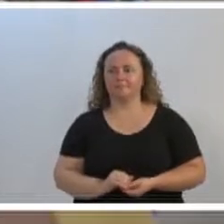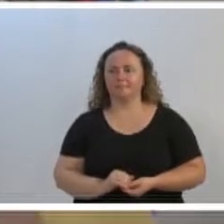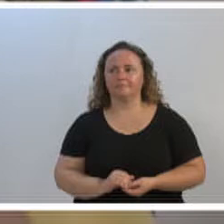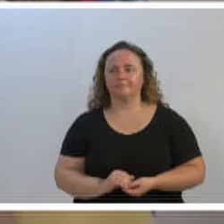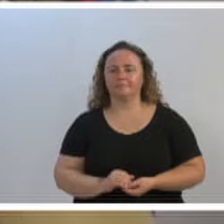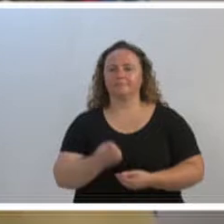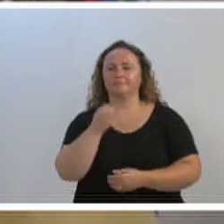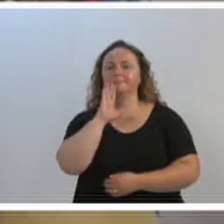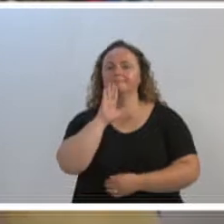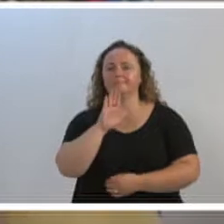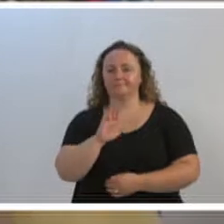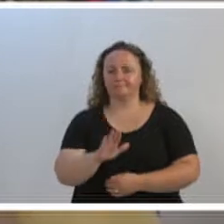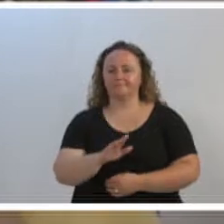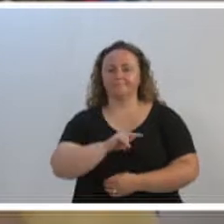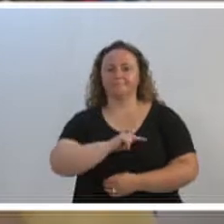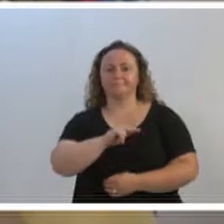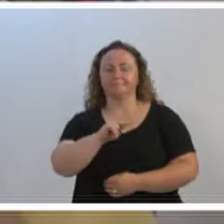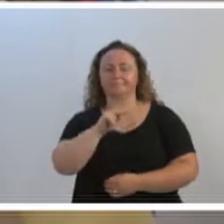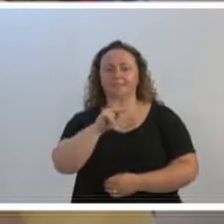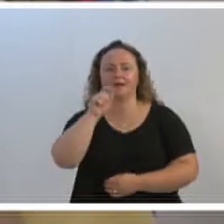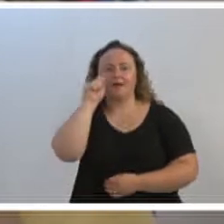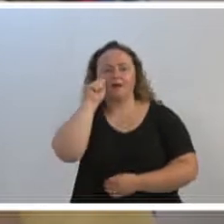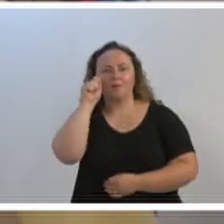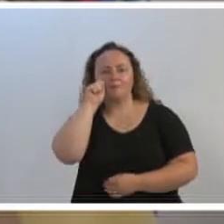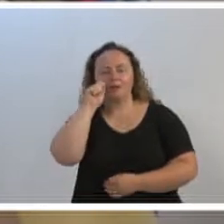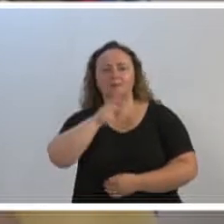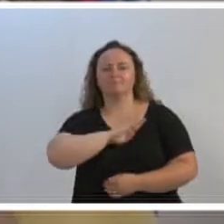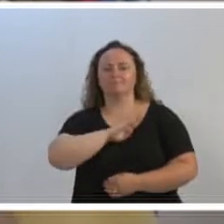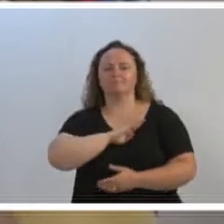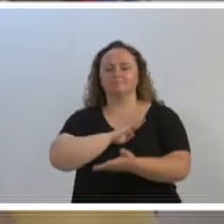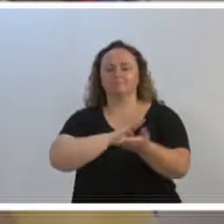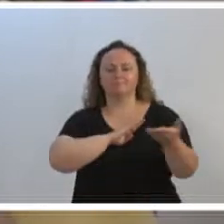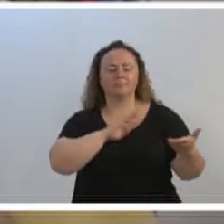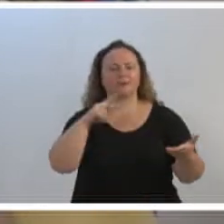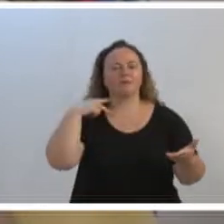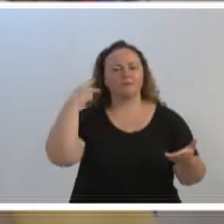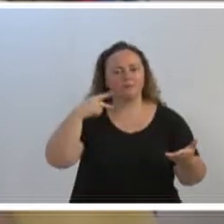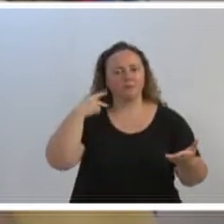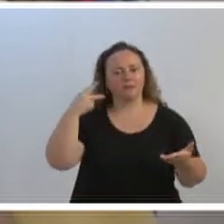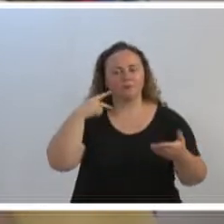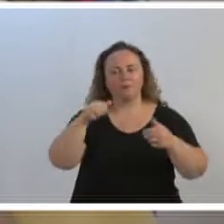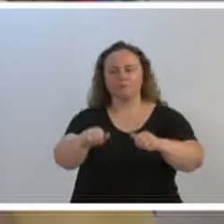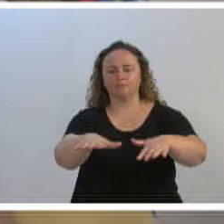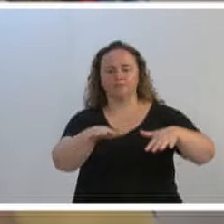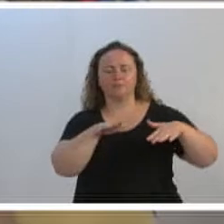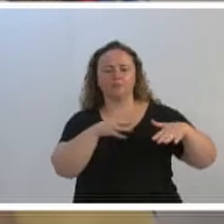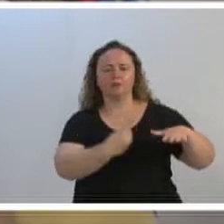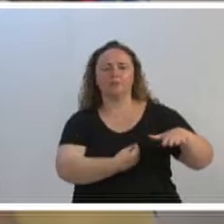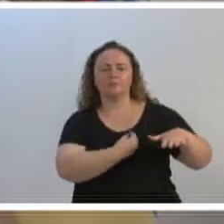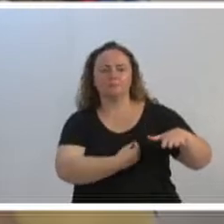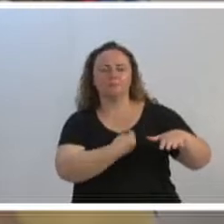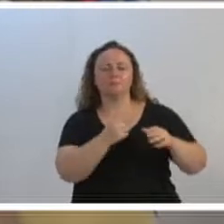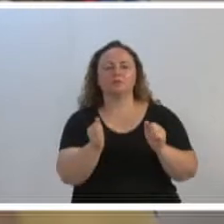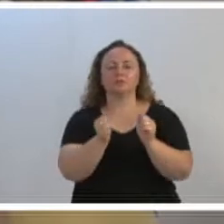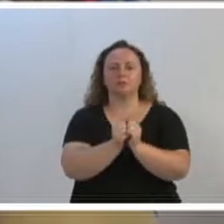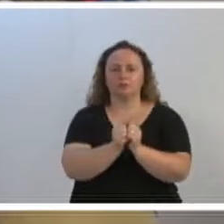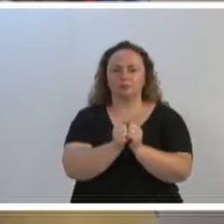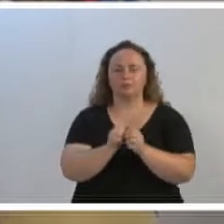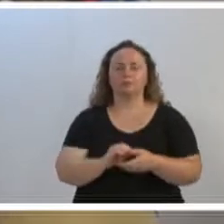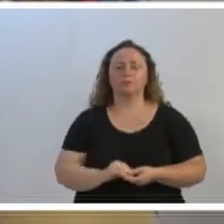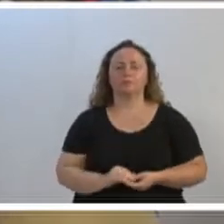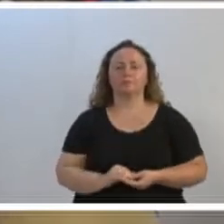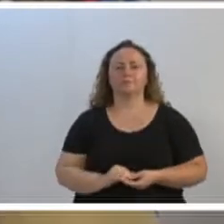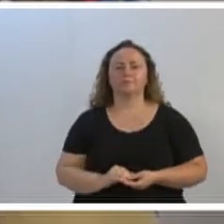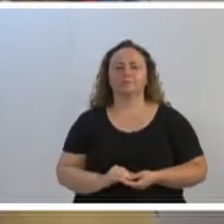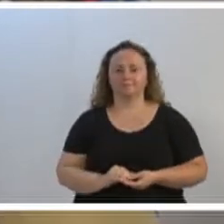Muito boa tarde, presidente Almir Vieira, colegas vereadores, distinta plateia que nos acompanha aqui, quem nos acompanha em casa, agradecer a presença dos diretores que